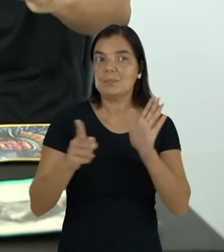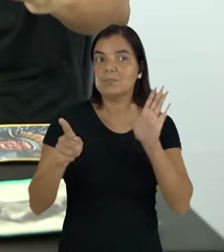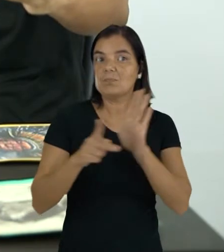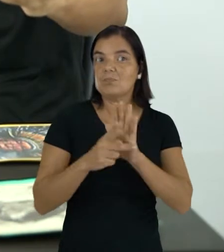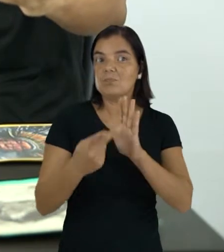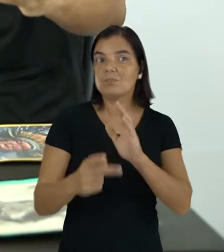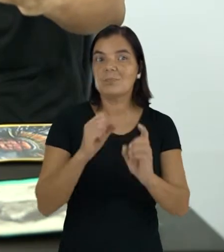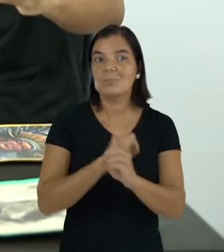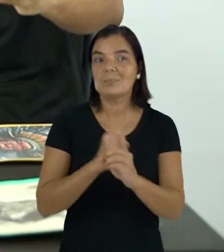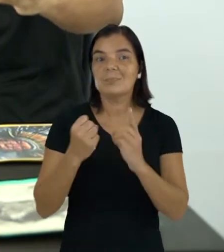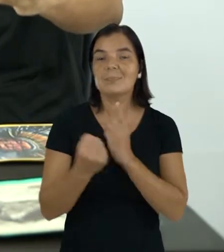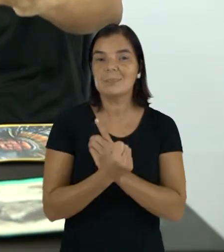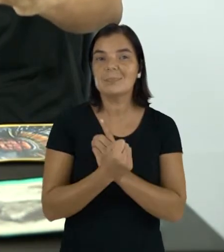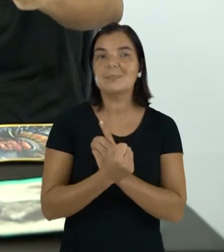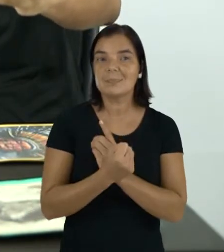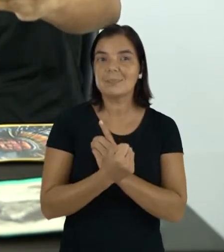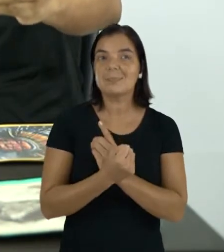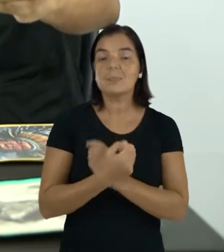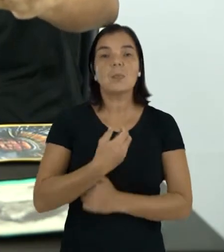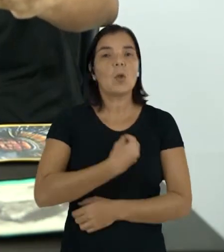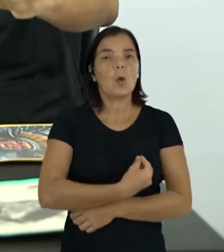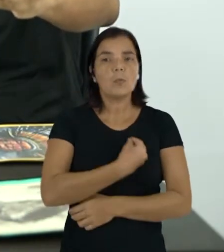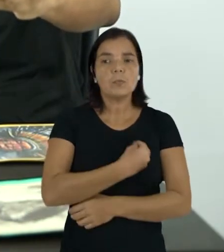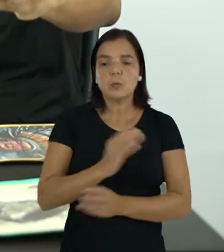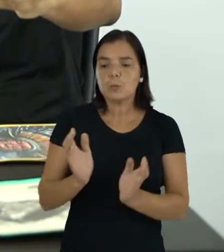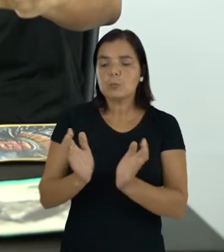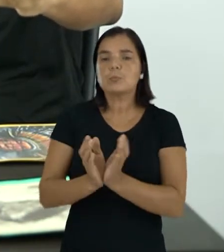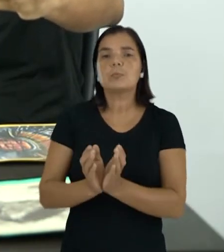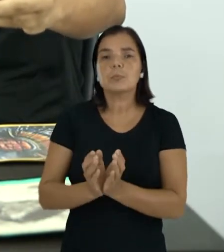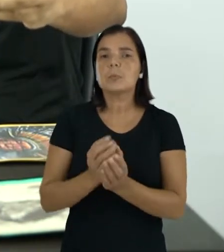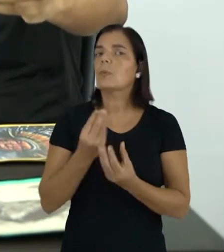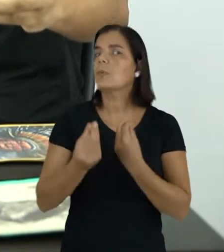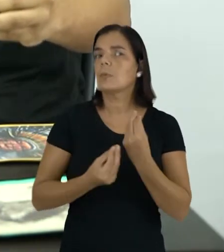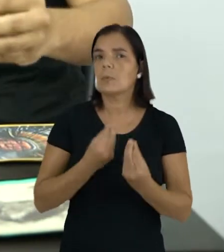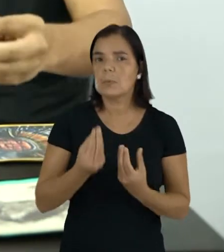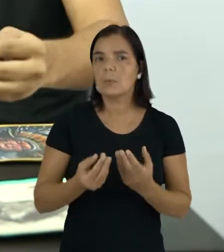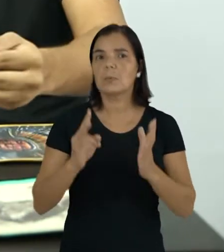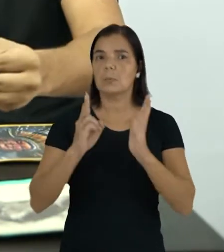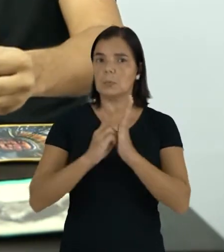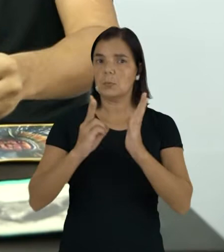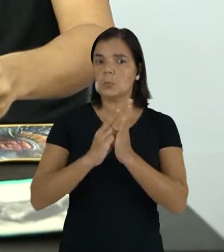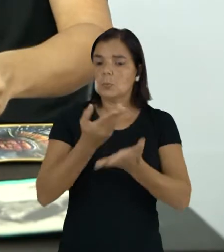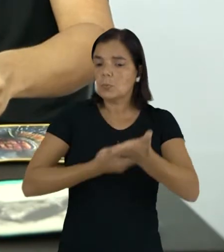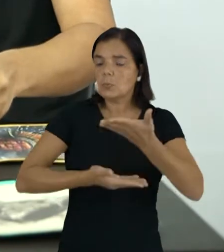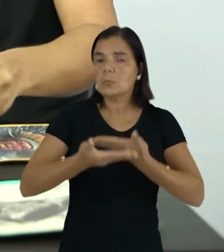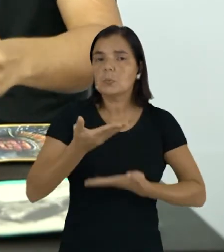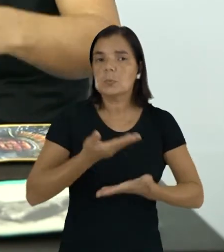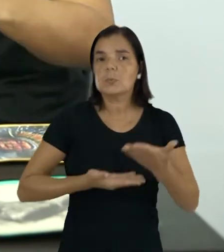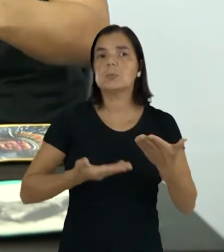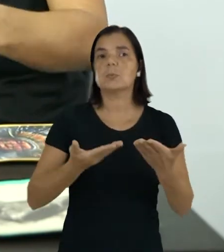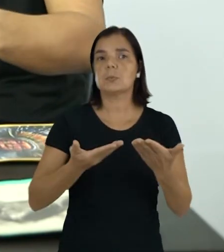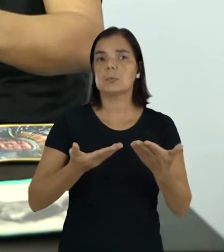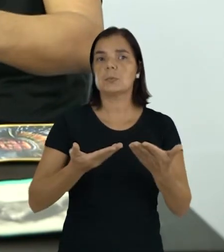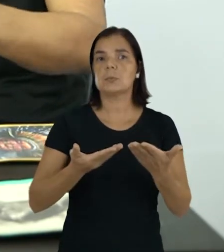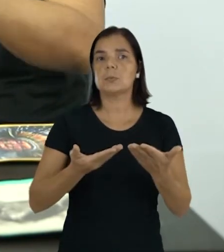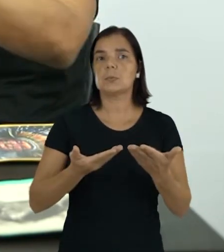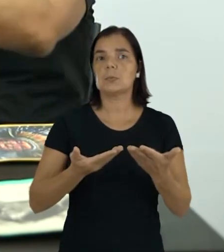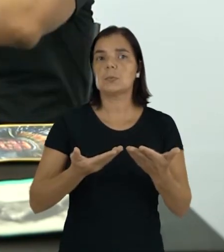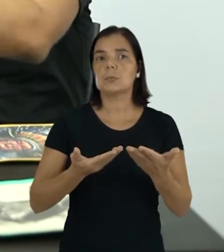meio social, a vida comunitária. De que maneira os indígenas se relacionam